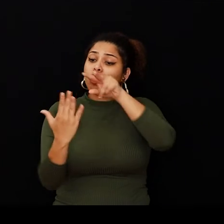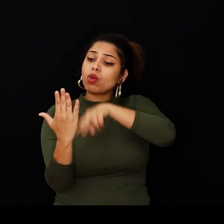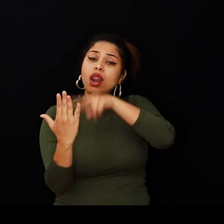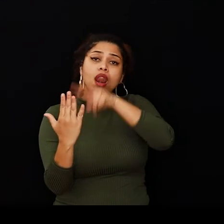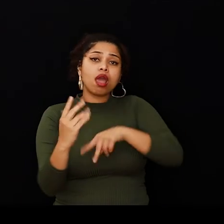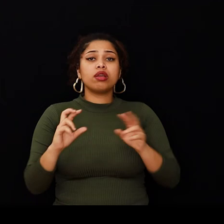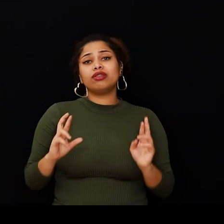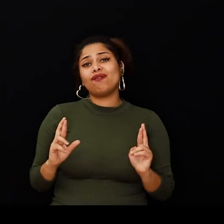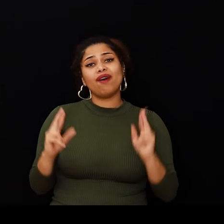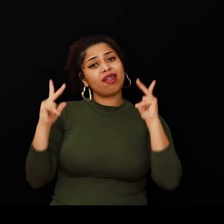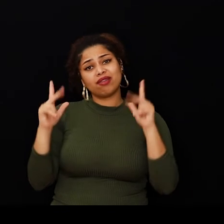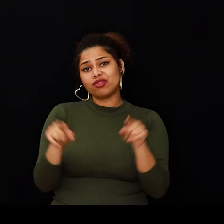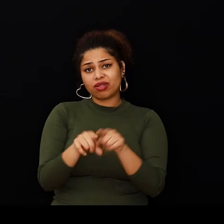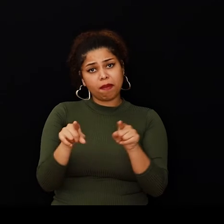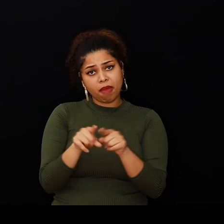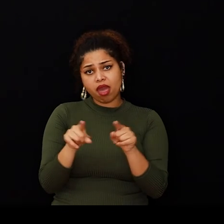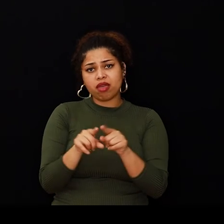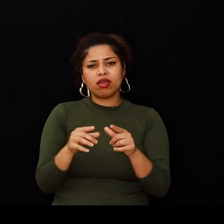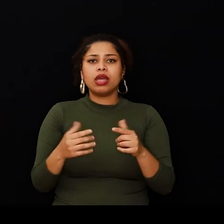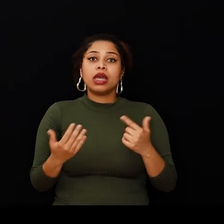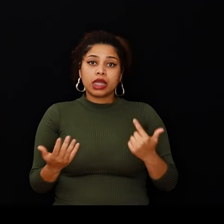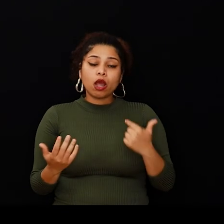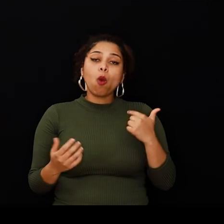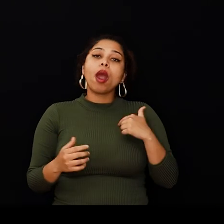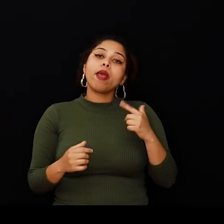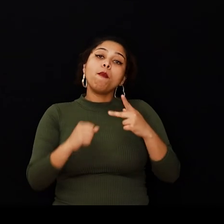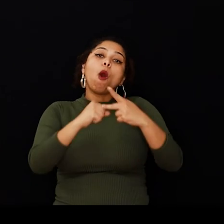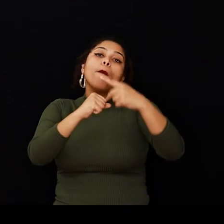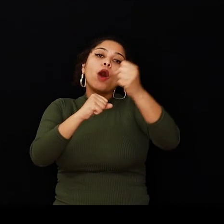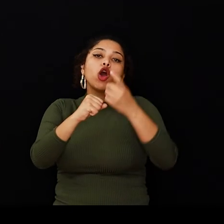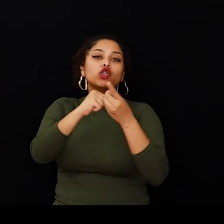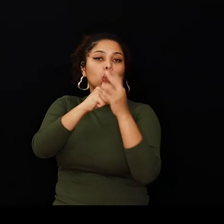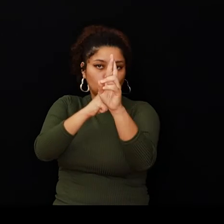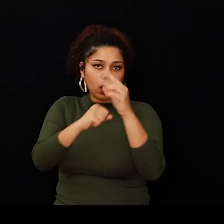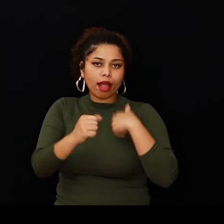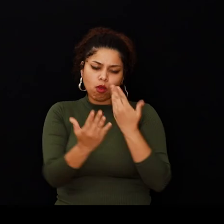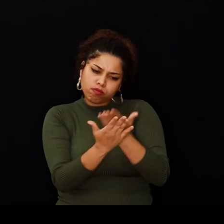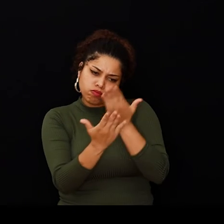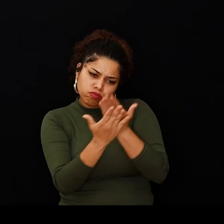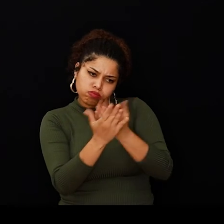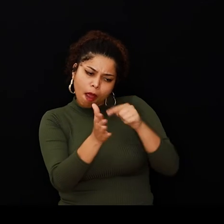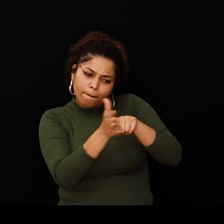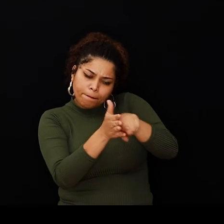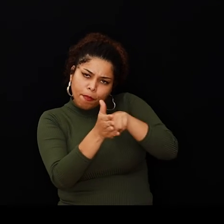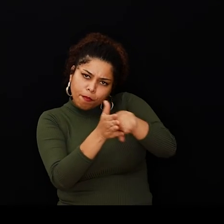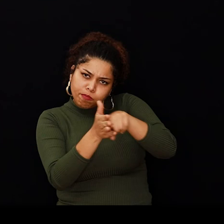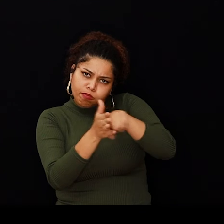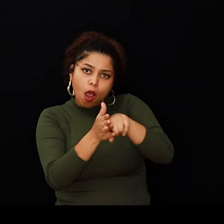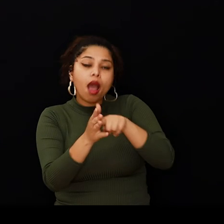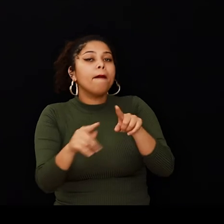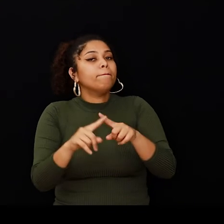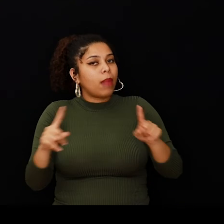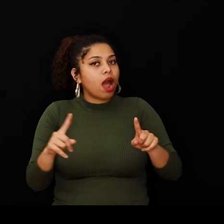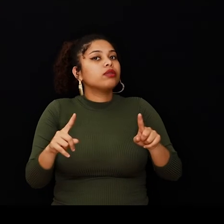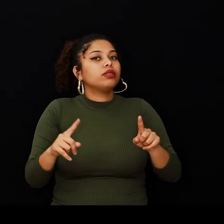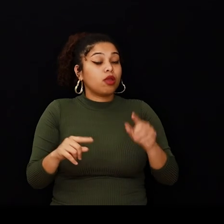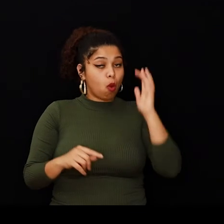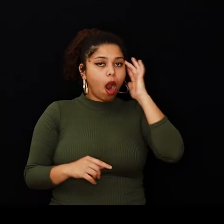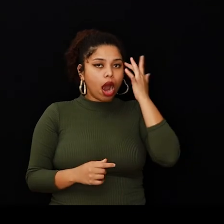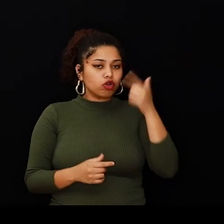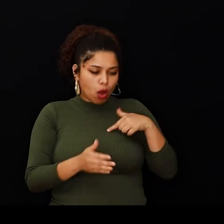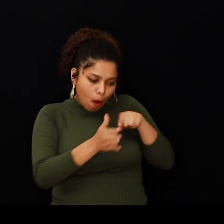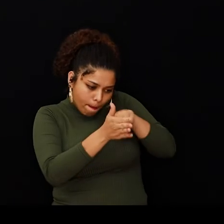né? Então, isso foi um trabalho que eu fiz durante o pós-doutorado, mas que eu acho que ainda tem bastante coisa para